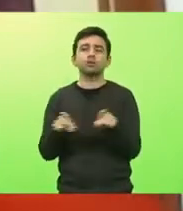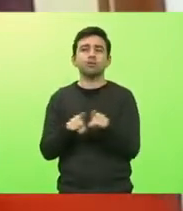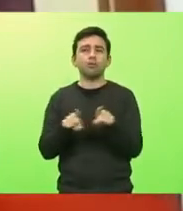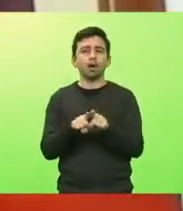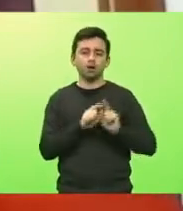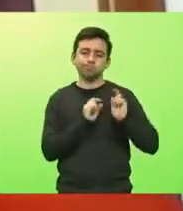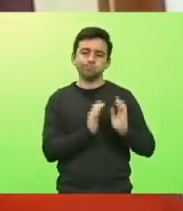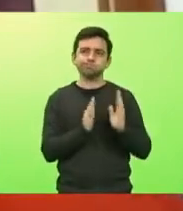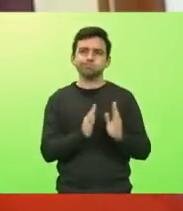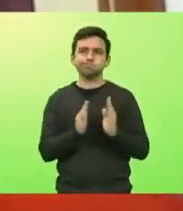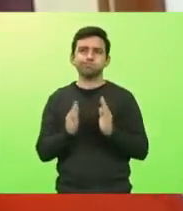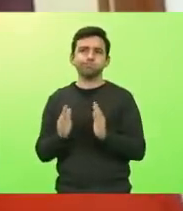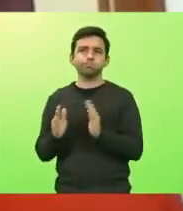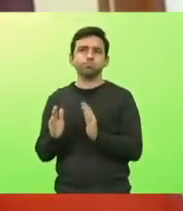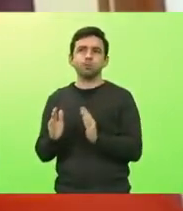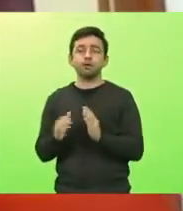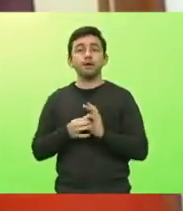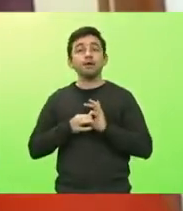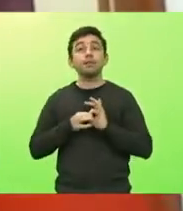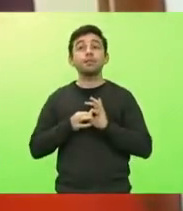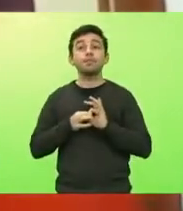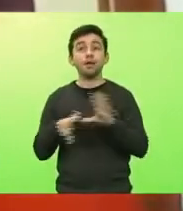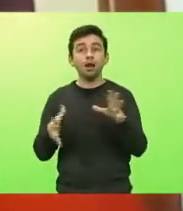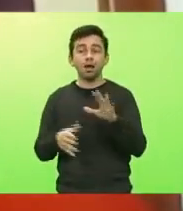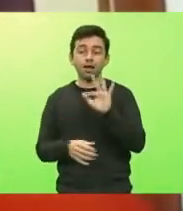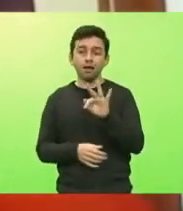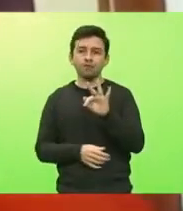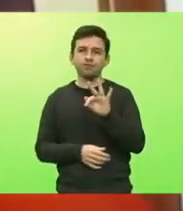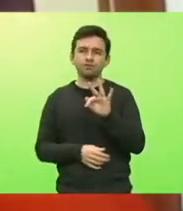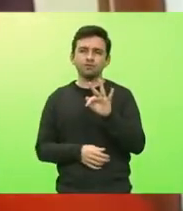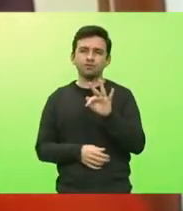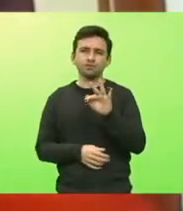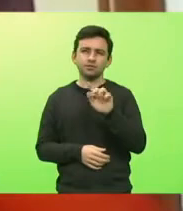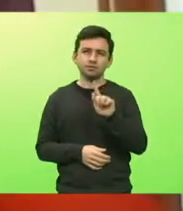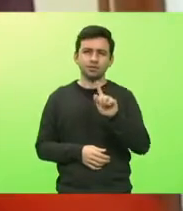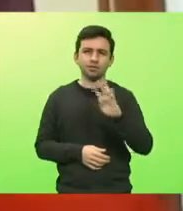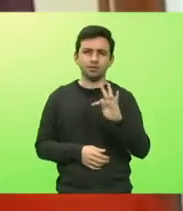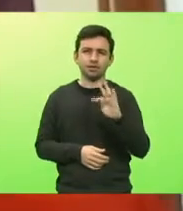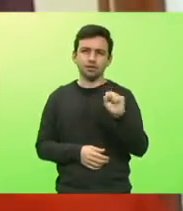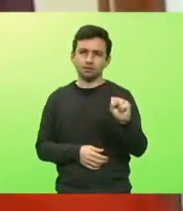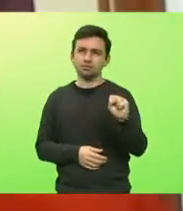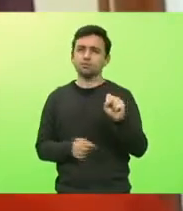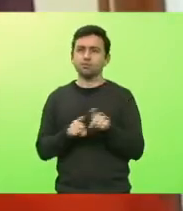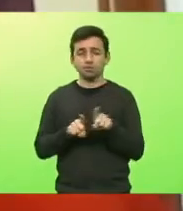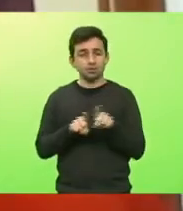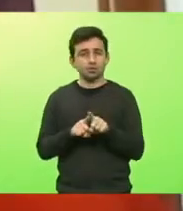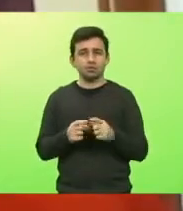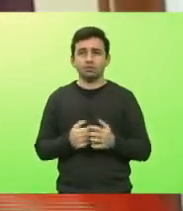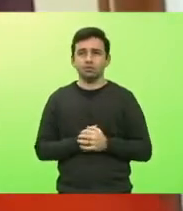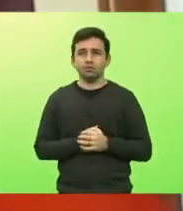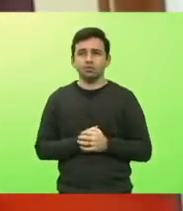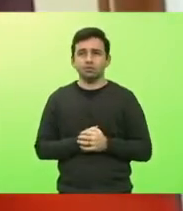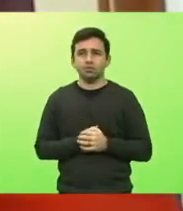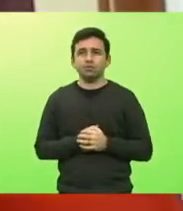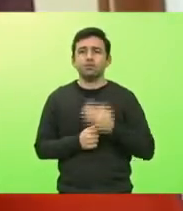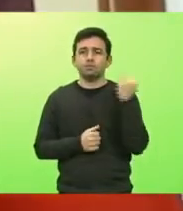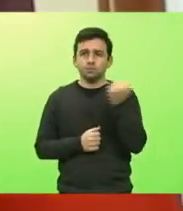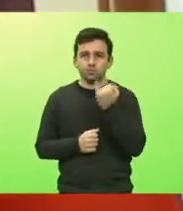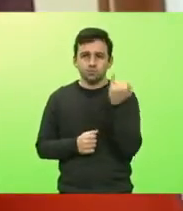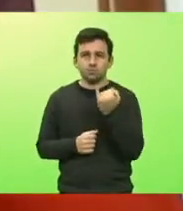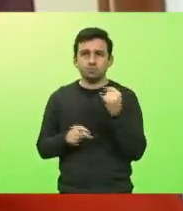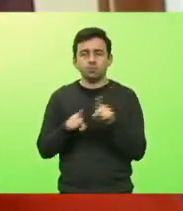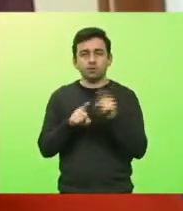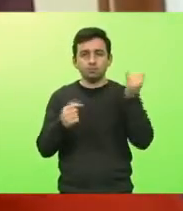organização do processo de liberação do Fundo de Garantia. Outra questão que é muito importante fazer, né, com que a